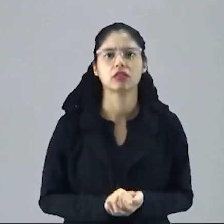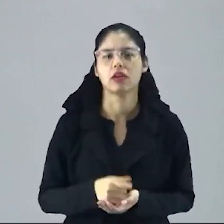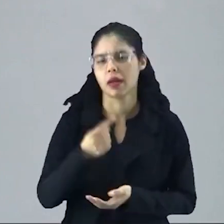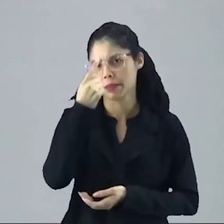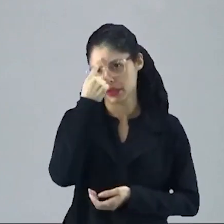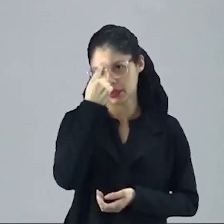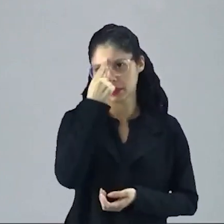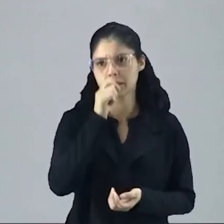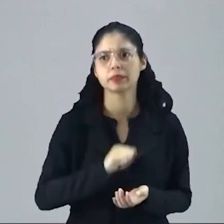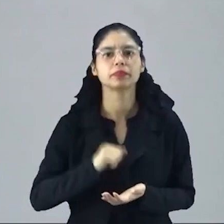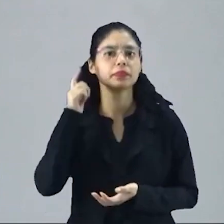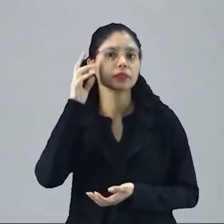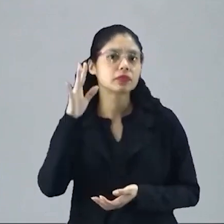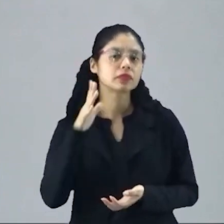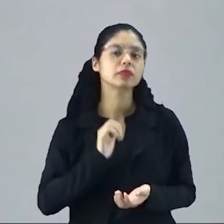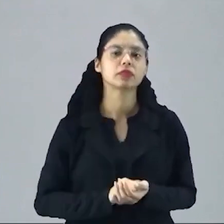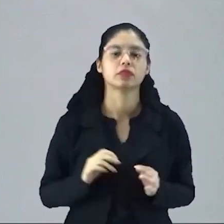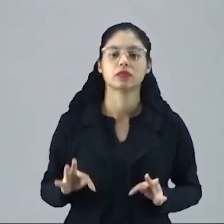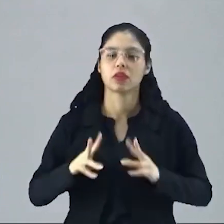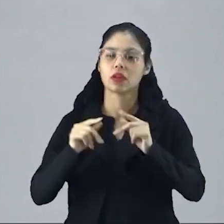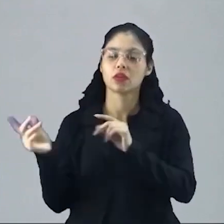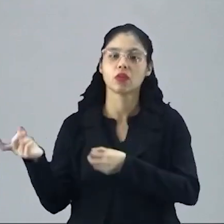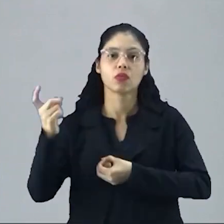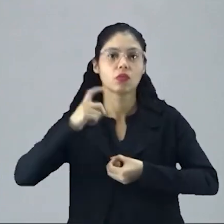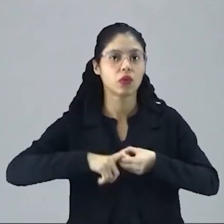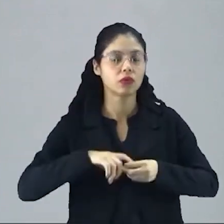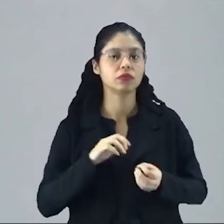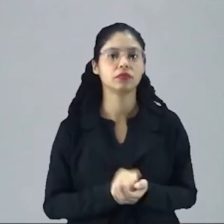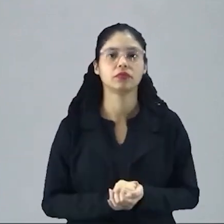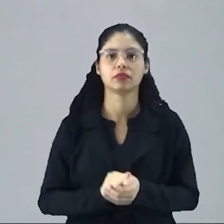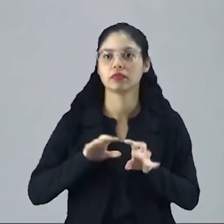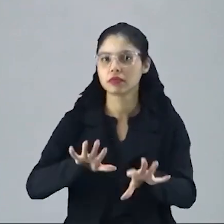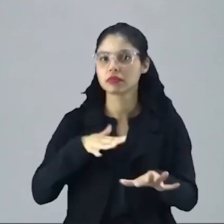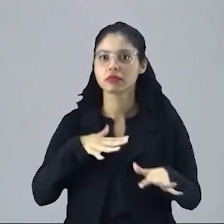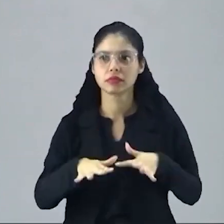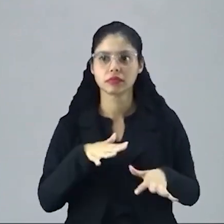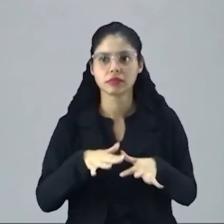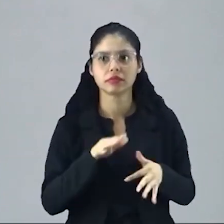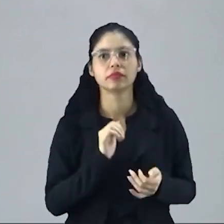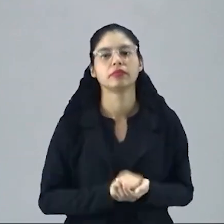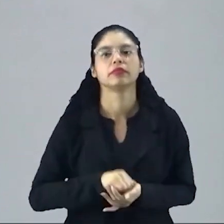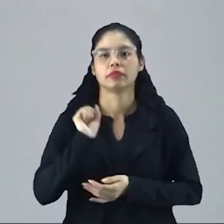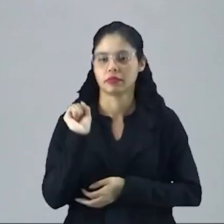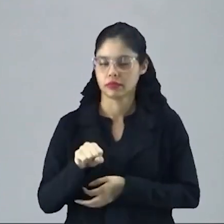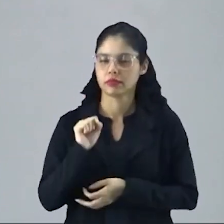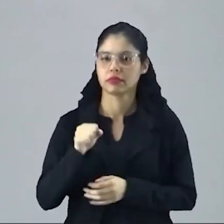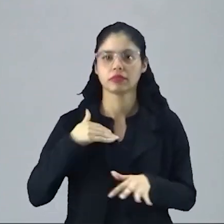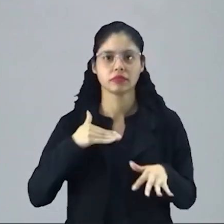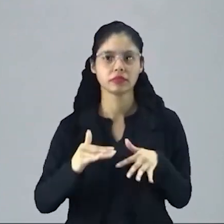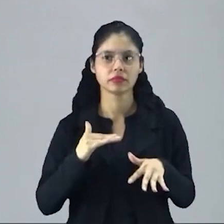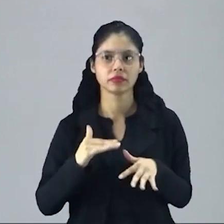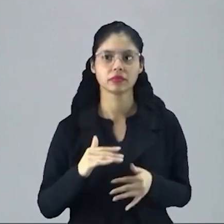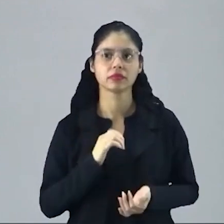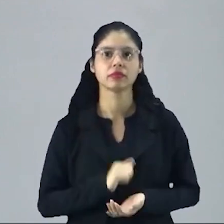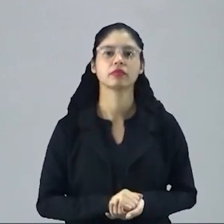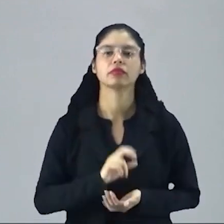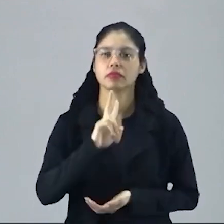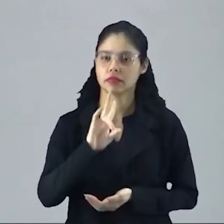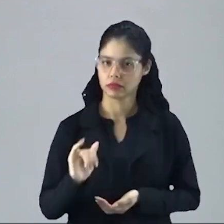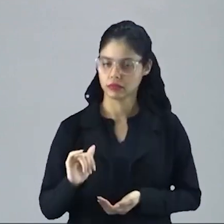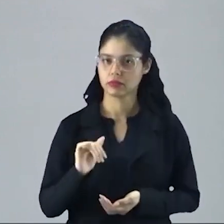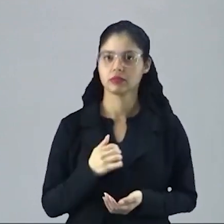a imaginação, é o sonho, e isso tudo volta à tona nesse movimento. Então, ele é sim um movimento que